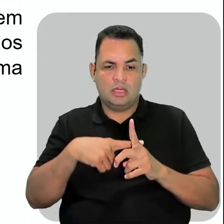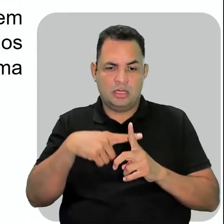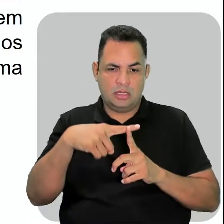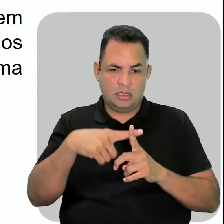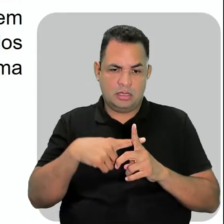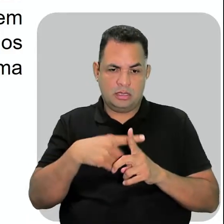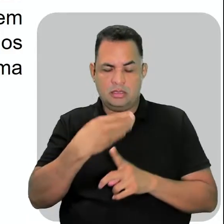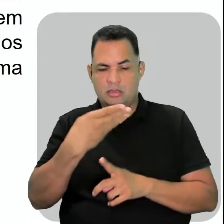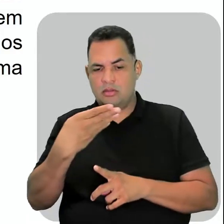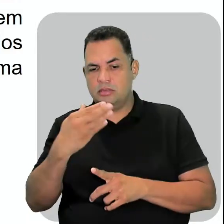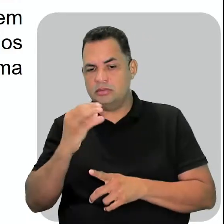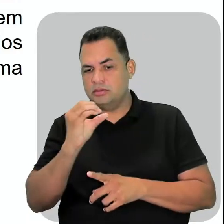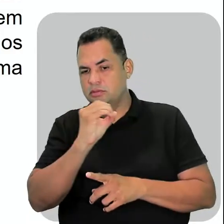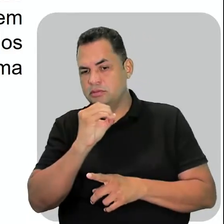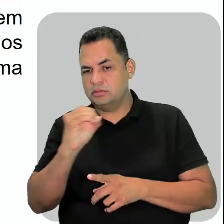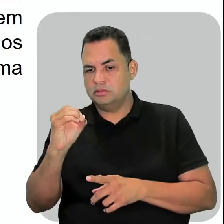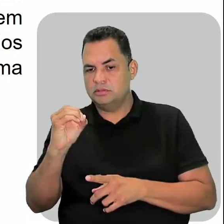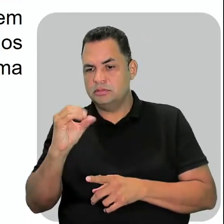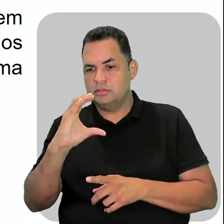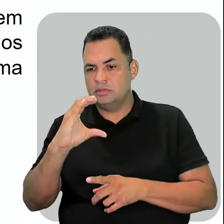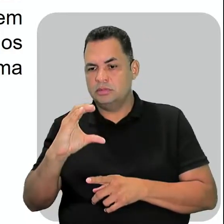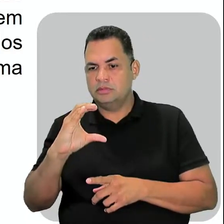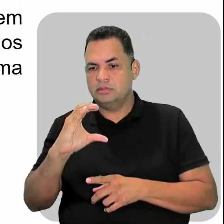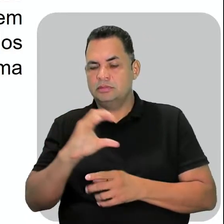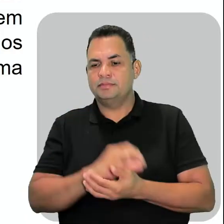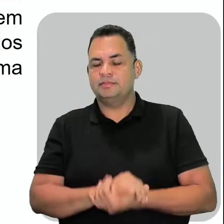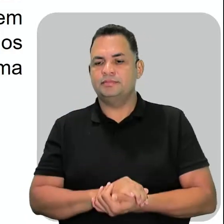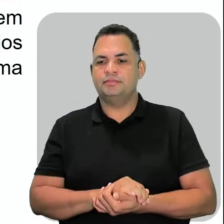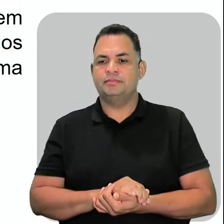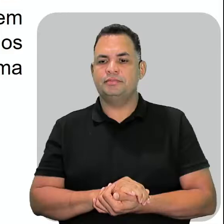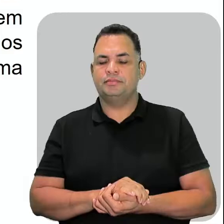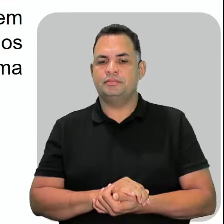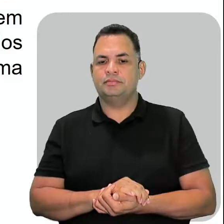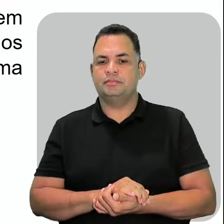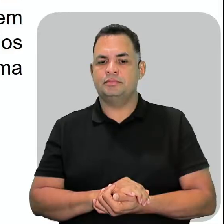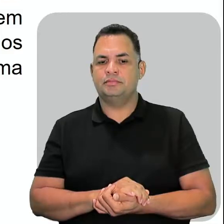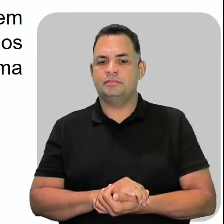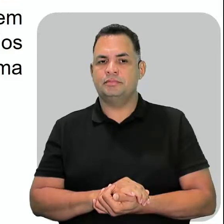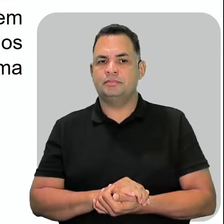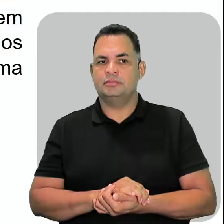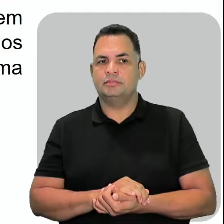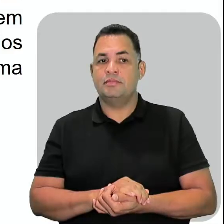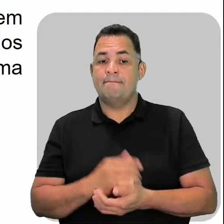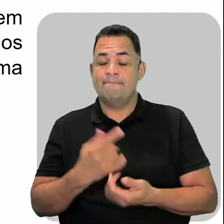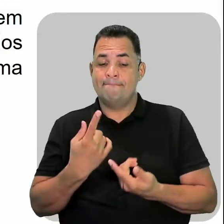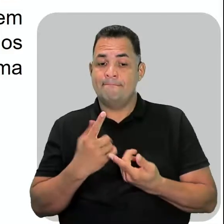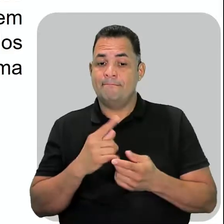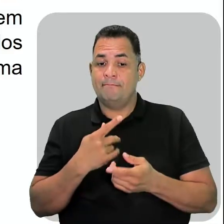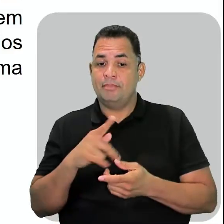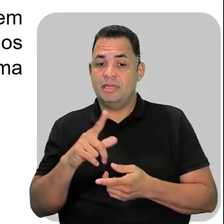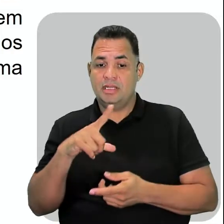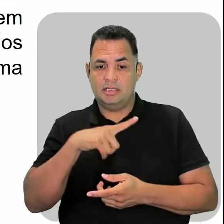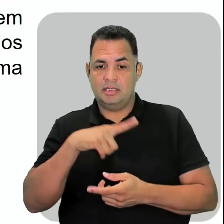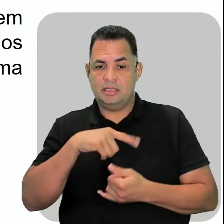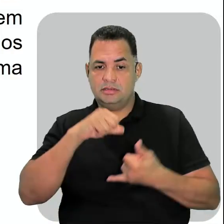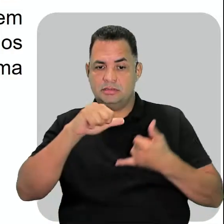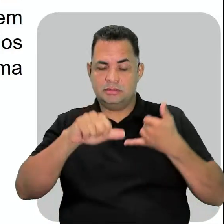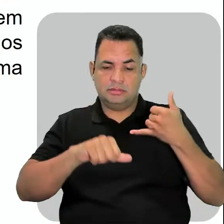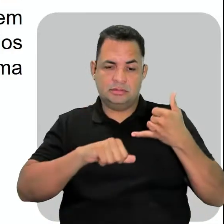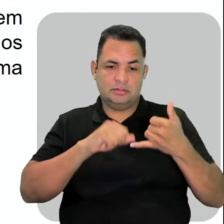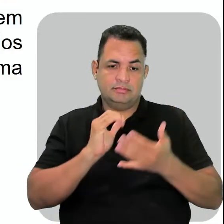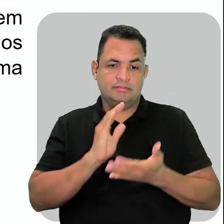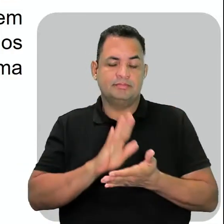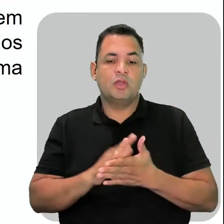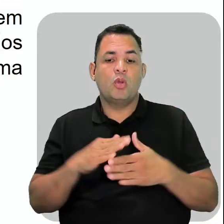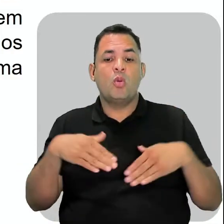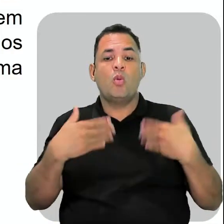temperatura de cerca de 400 graus Celsius. Isso para que ocorra essa reação.